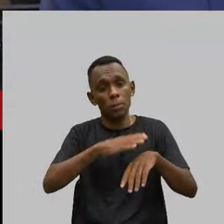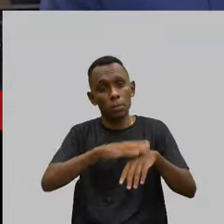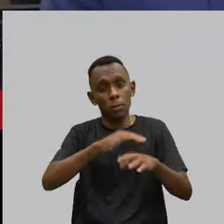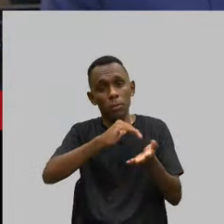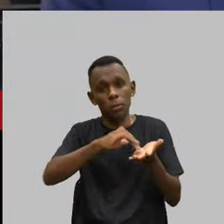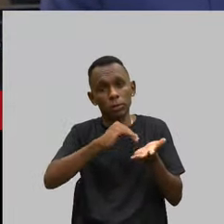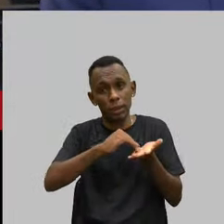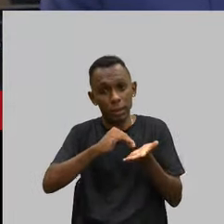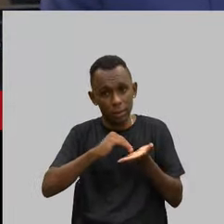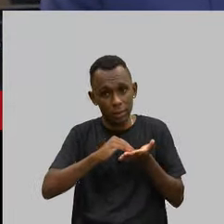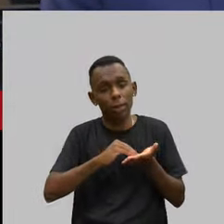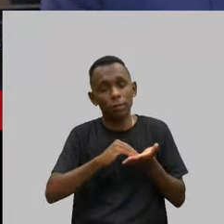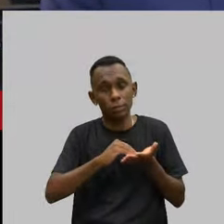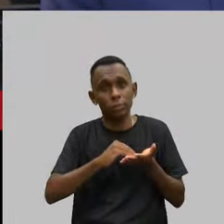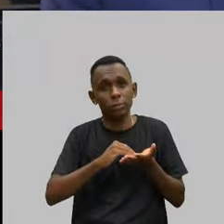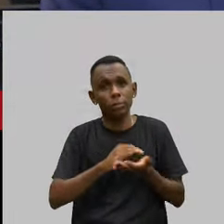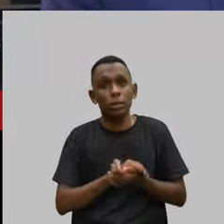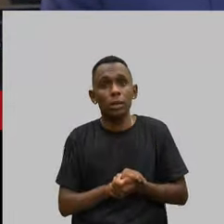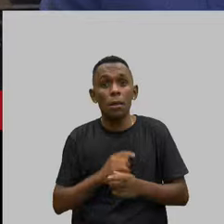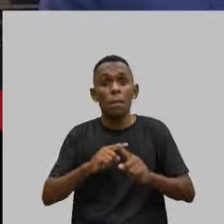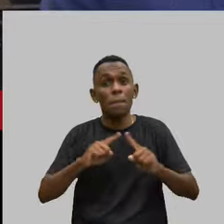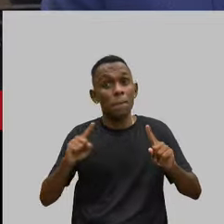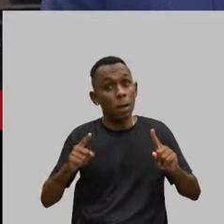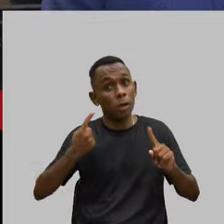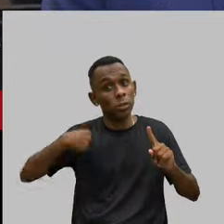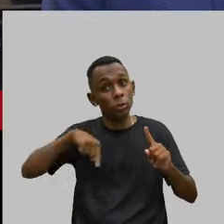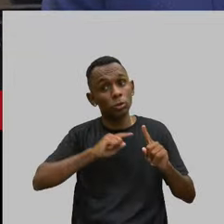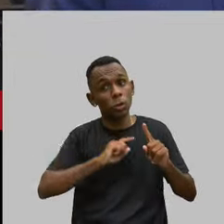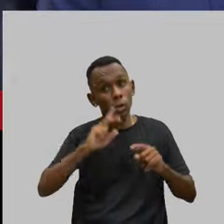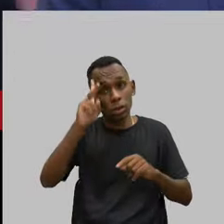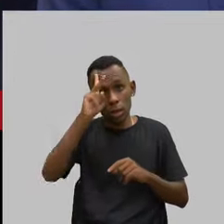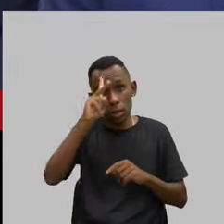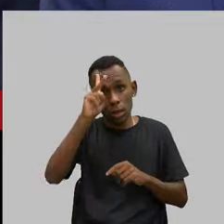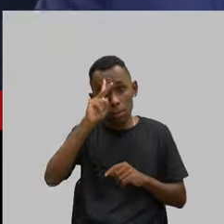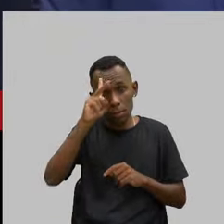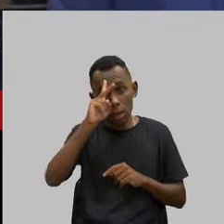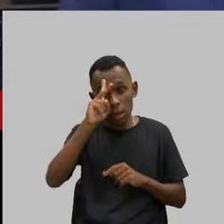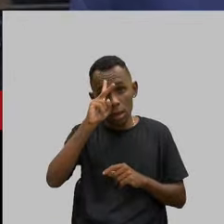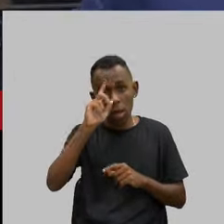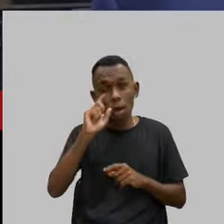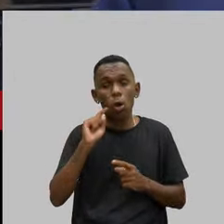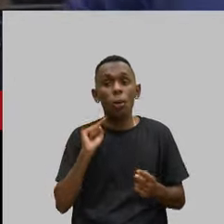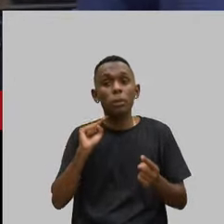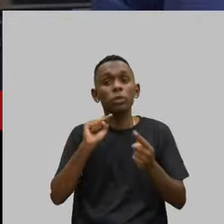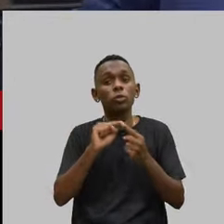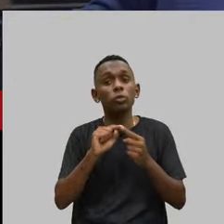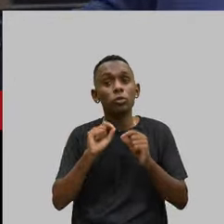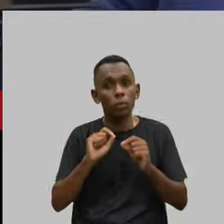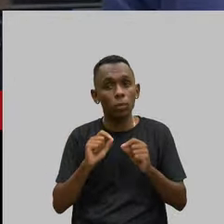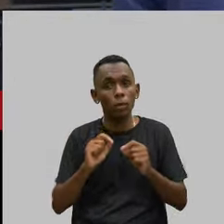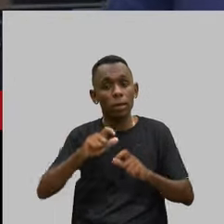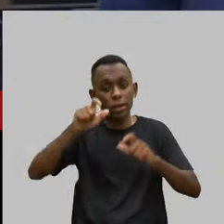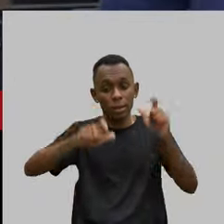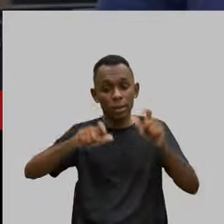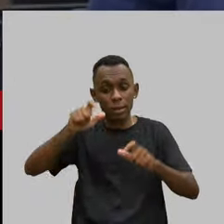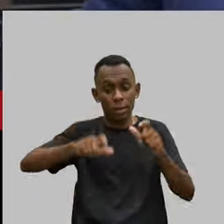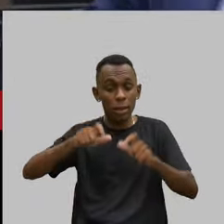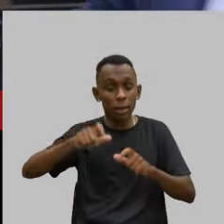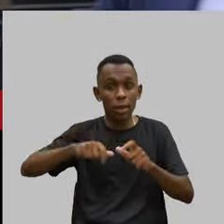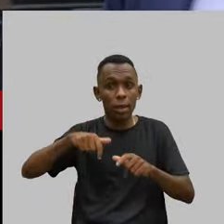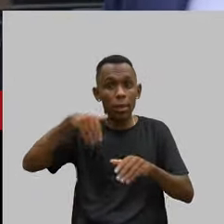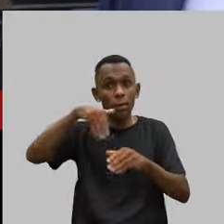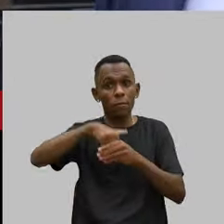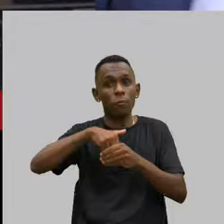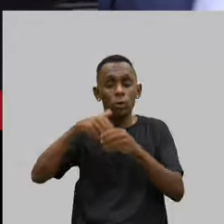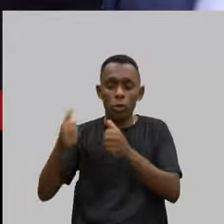estado mas a gente tem que se lembrar que que a gente tá fazendo aqui quem coloca a gente aqui para lembrar das